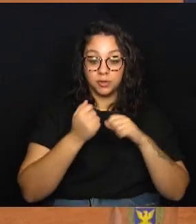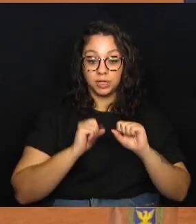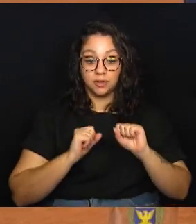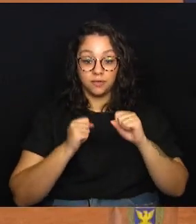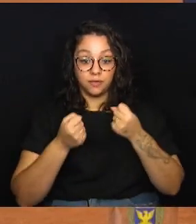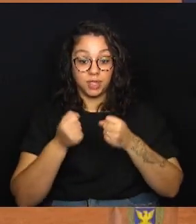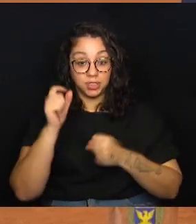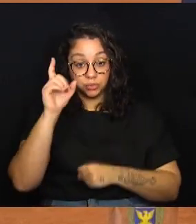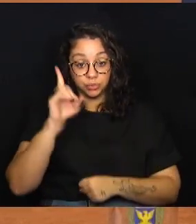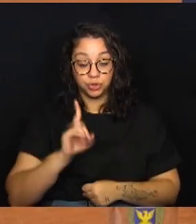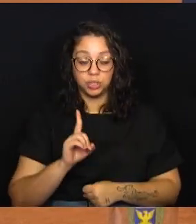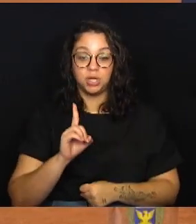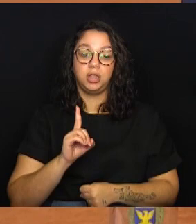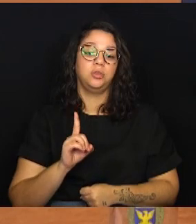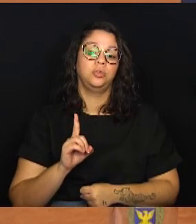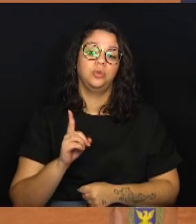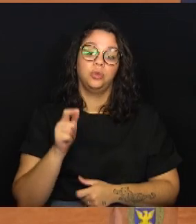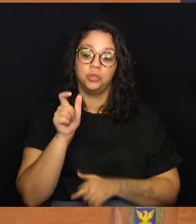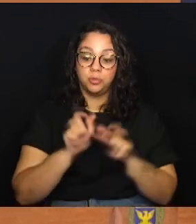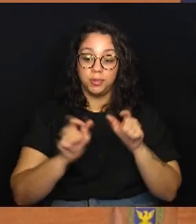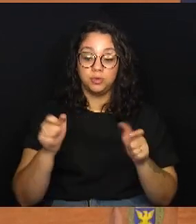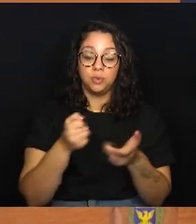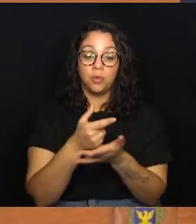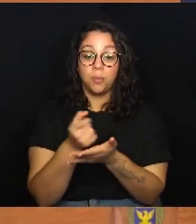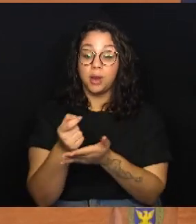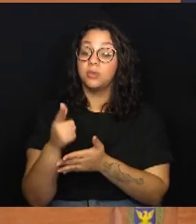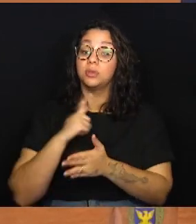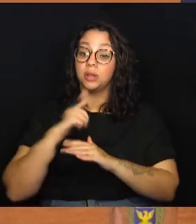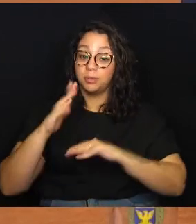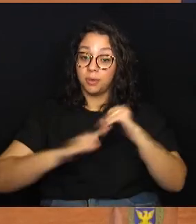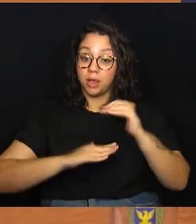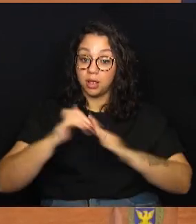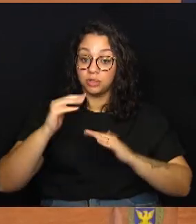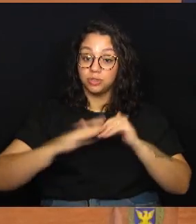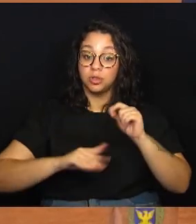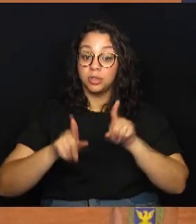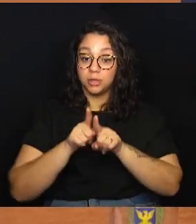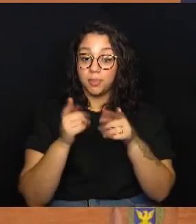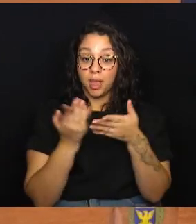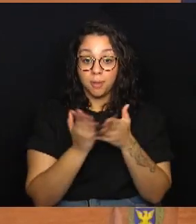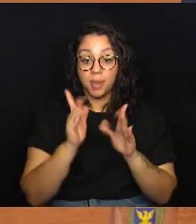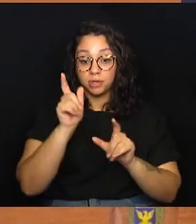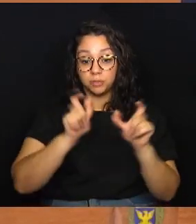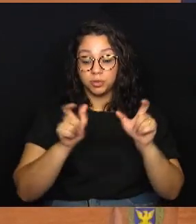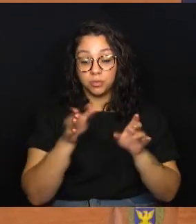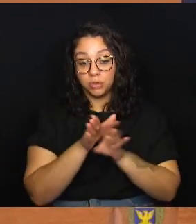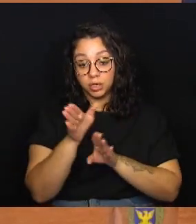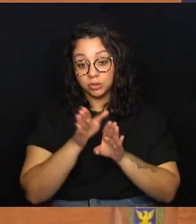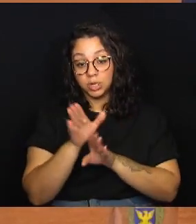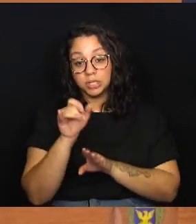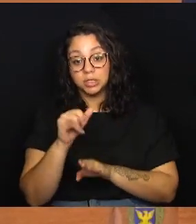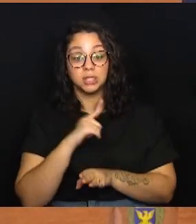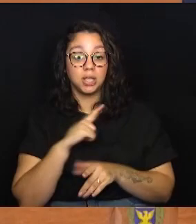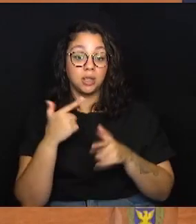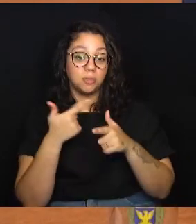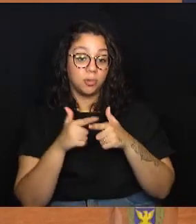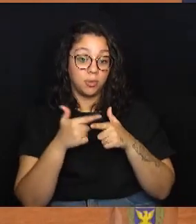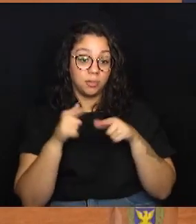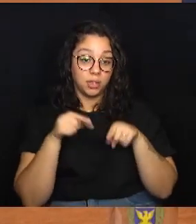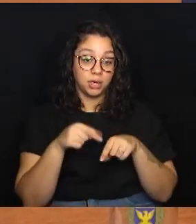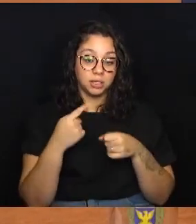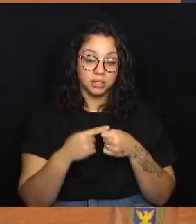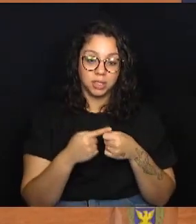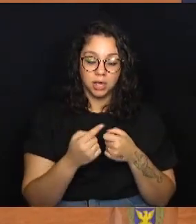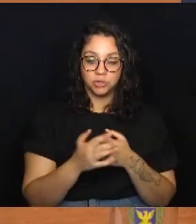comissão de economia e defesa dos direitos consumidor está atuando na cidade sim e está aberto aqui a estar orientando as pessoas